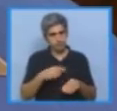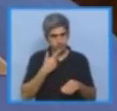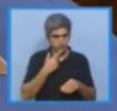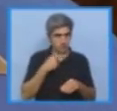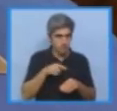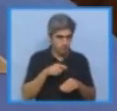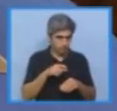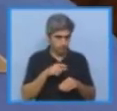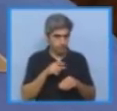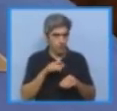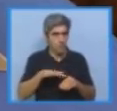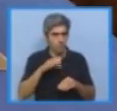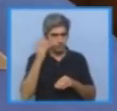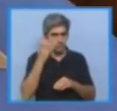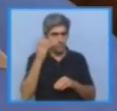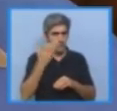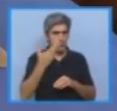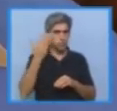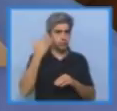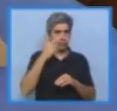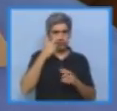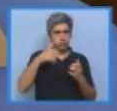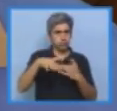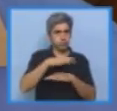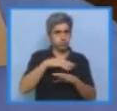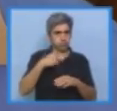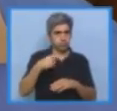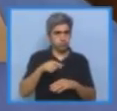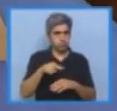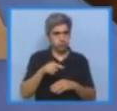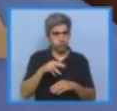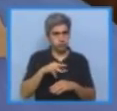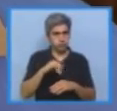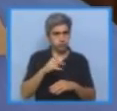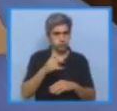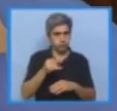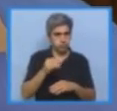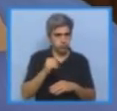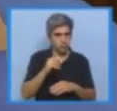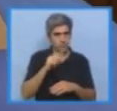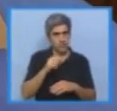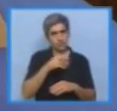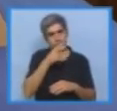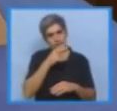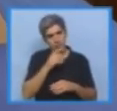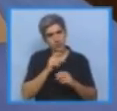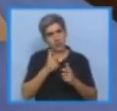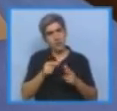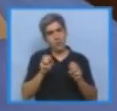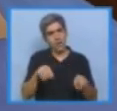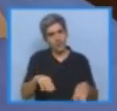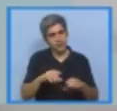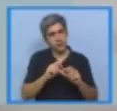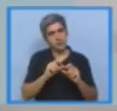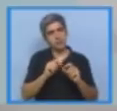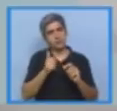estão onde é que a cultura popular tem esses mitos, e também desmistificar essas coisas numa linguagem que